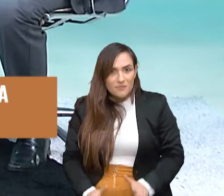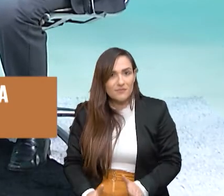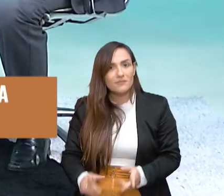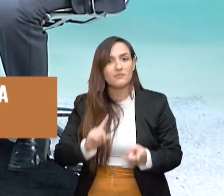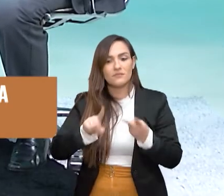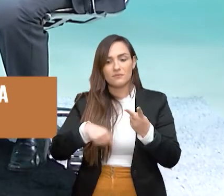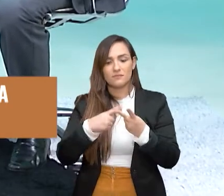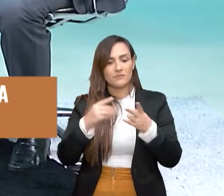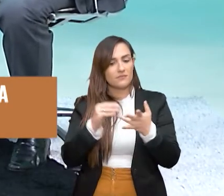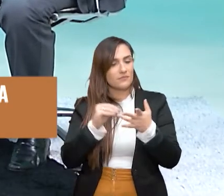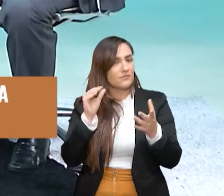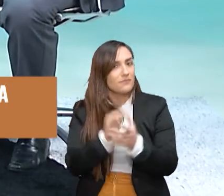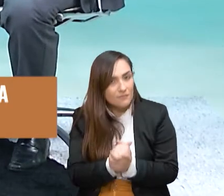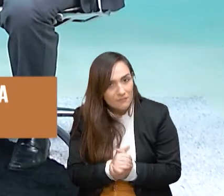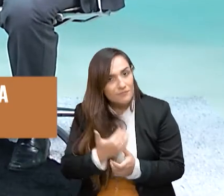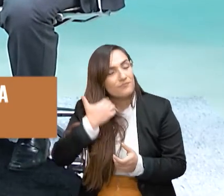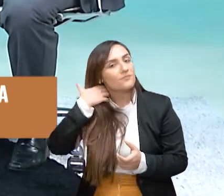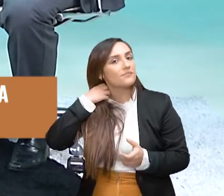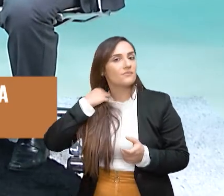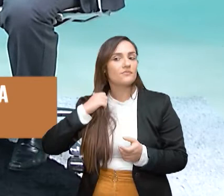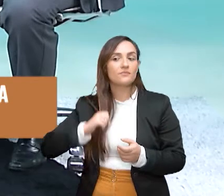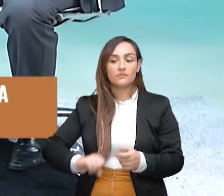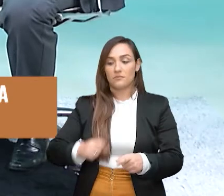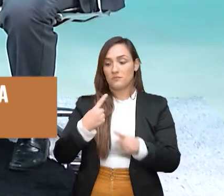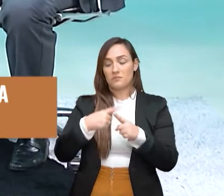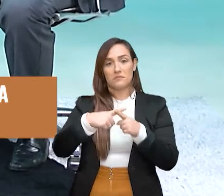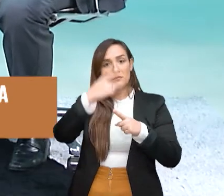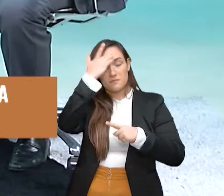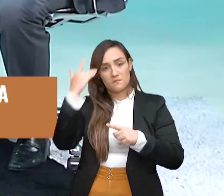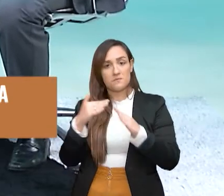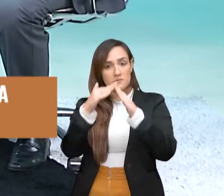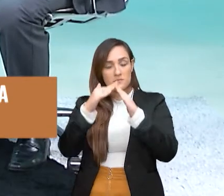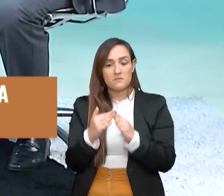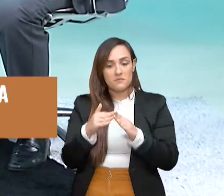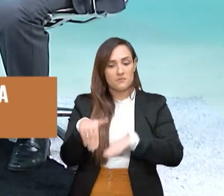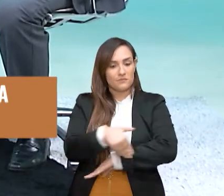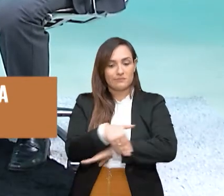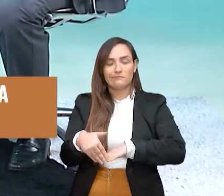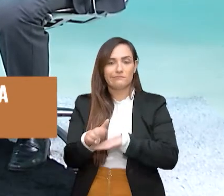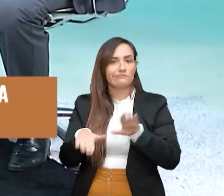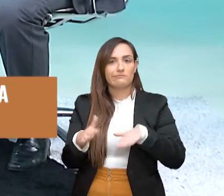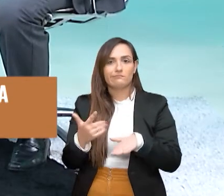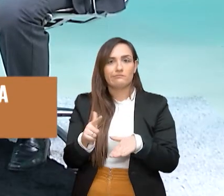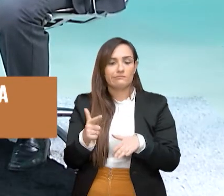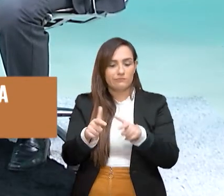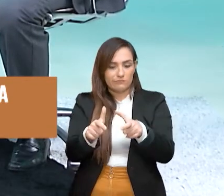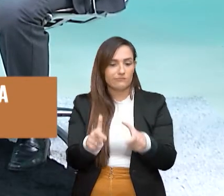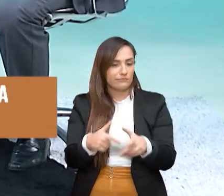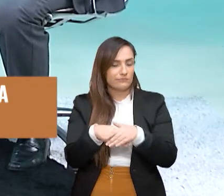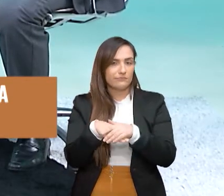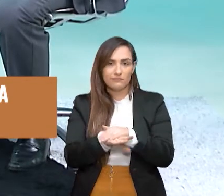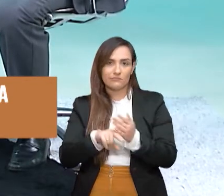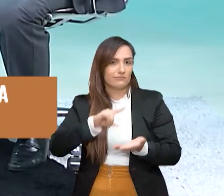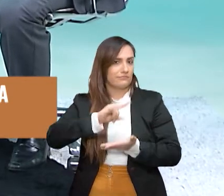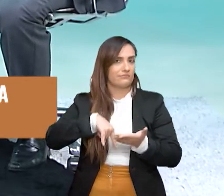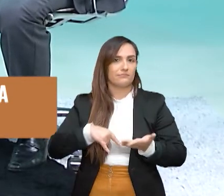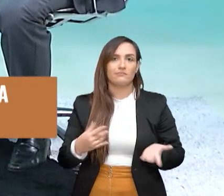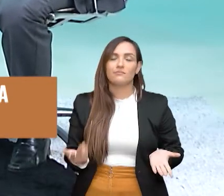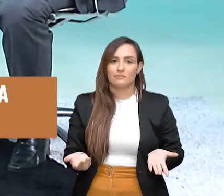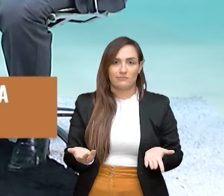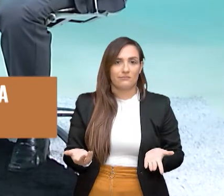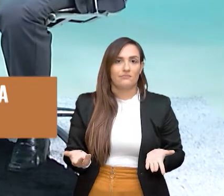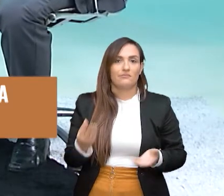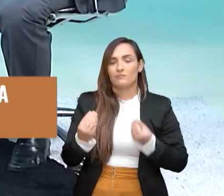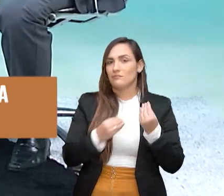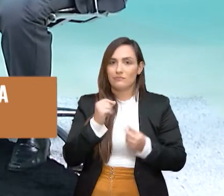de nascimento ou casamento, porque as pessoas em situação de rua, por óbvio, não possuem um local